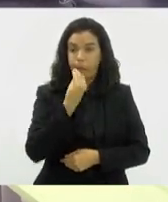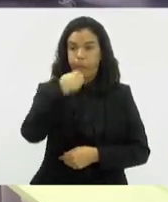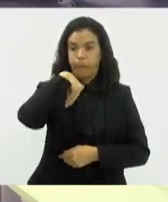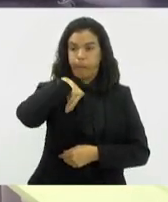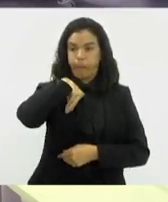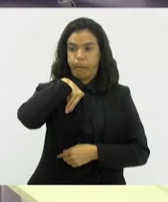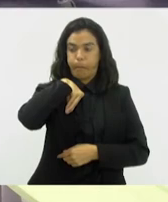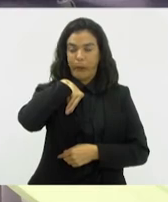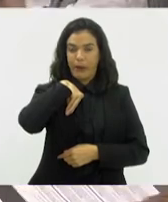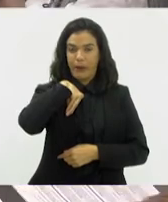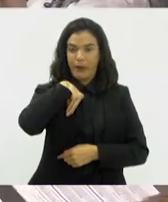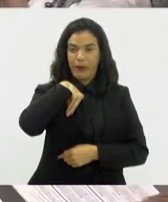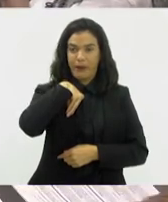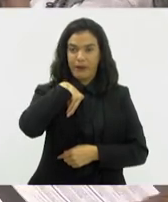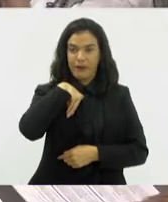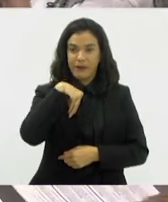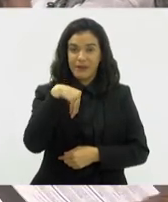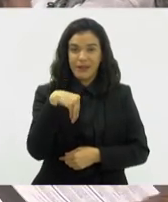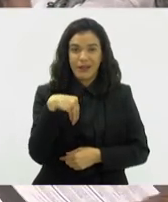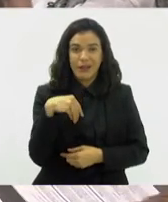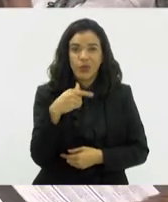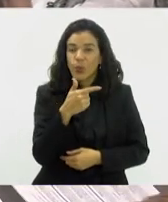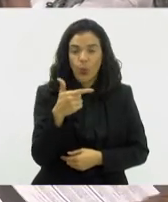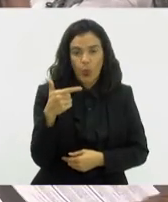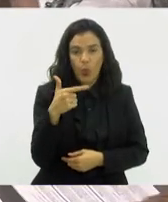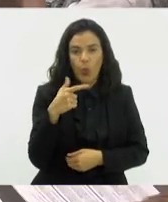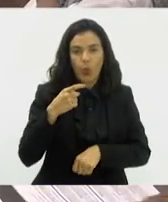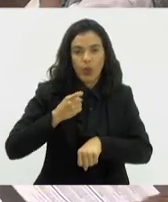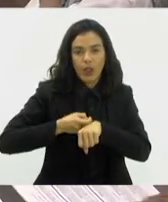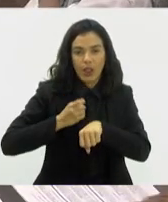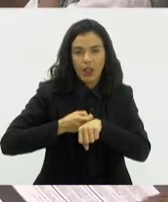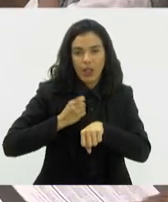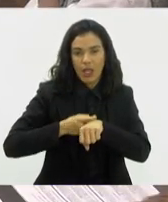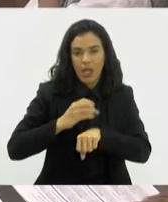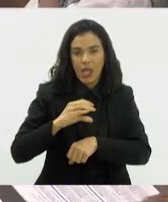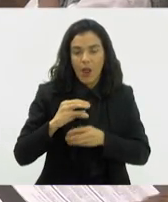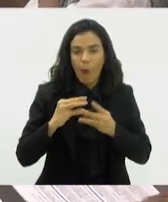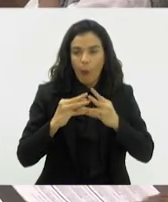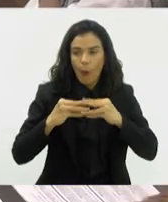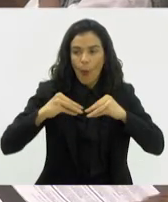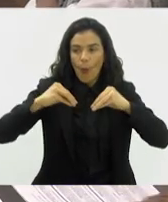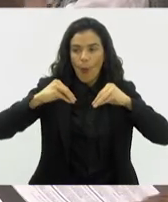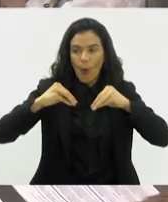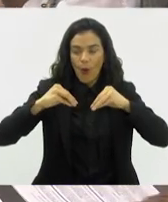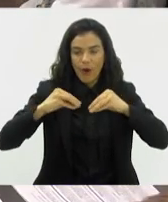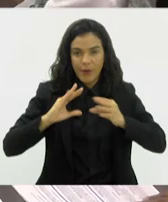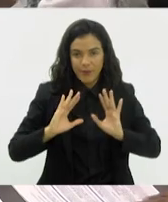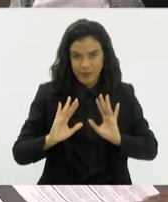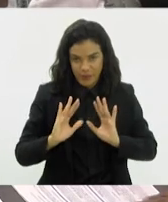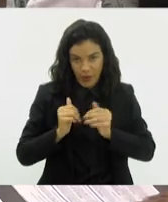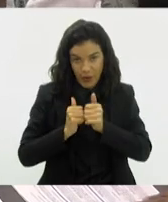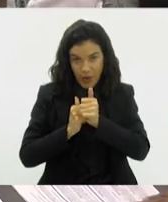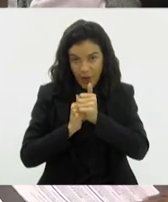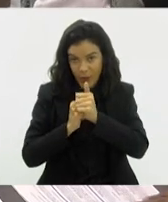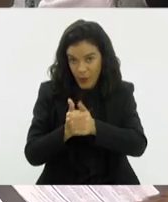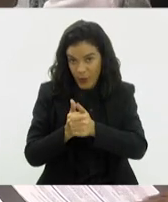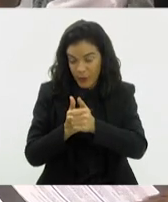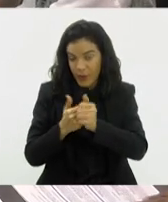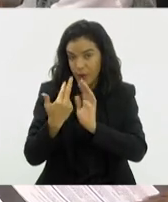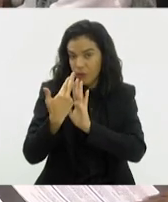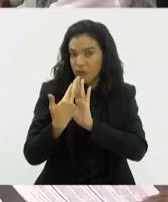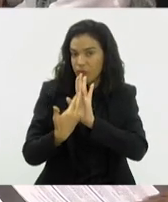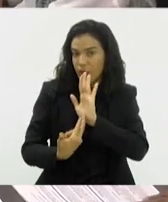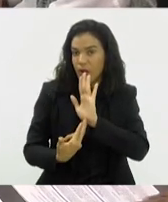problema. Mas era sem caroço. Senão ia criar um problema. Eu também acompanho o